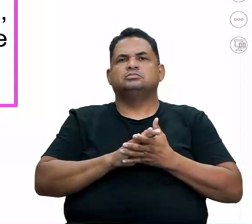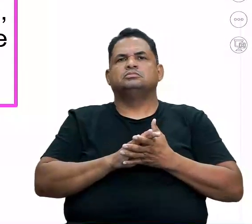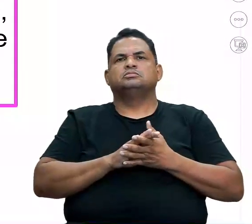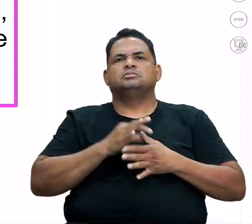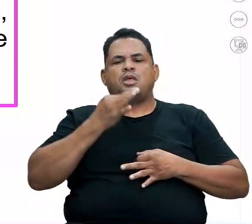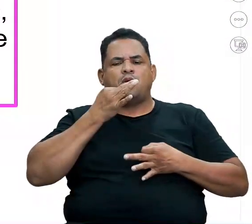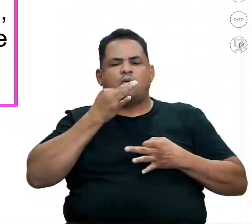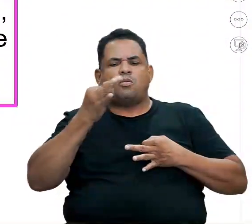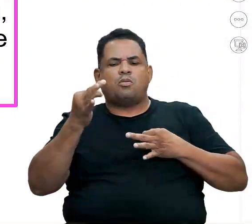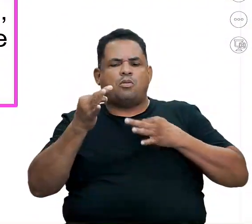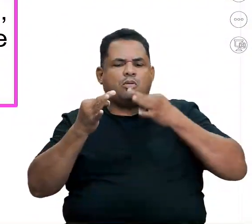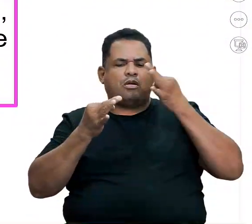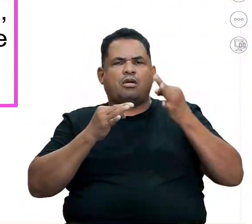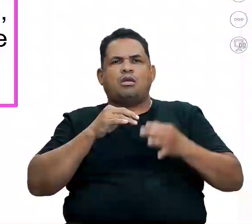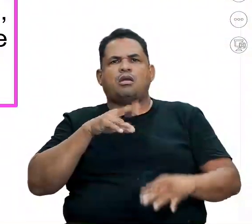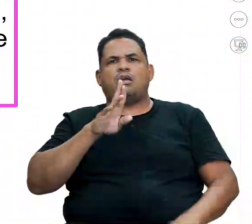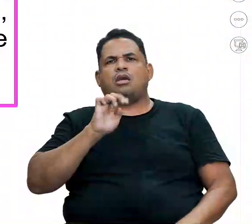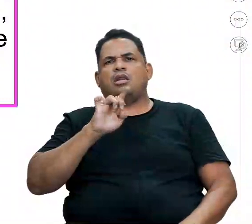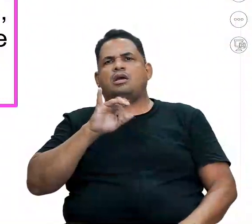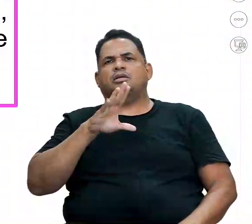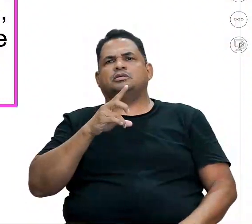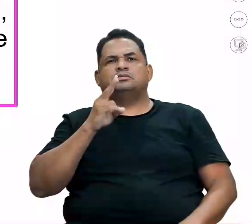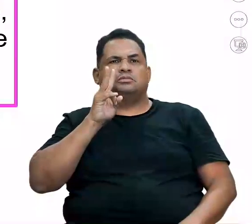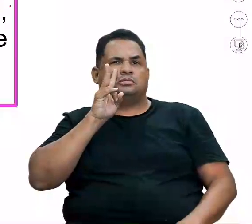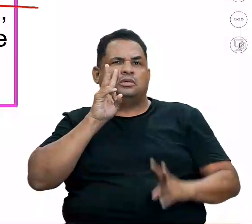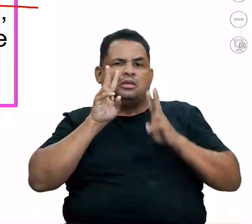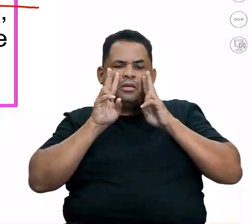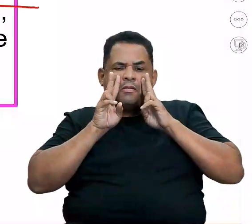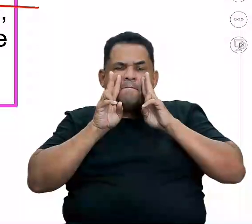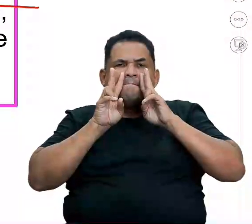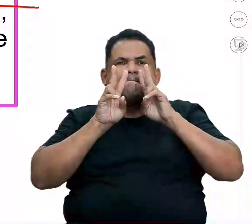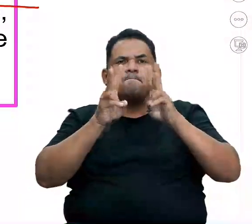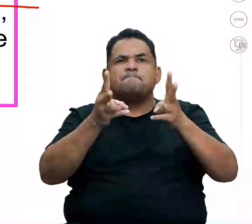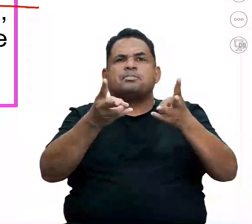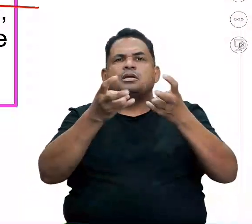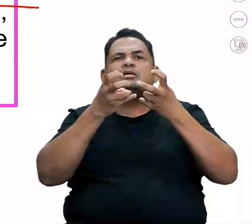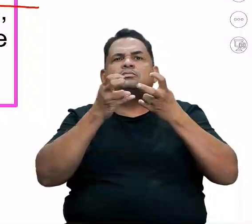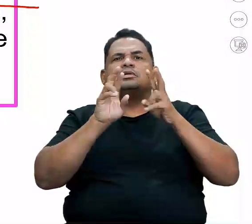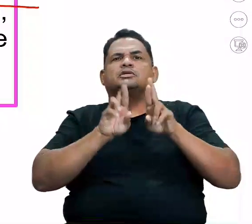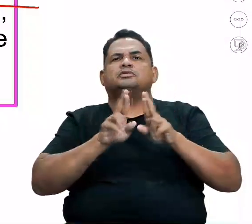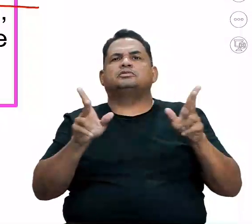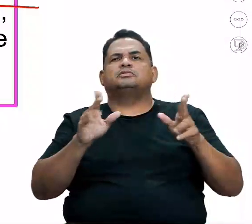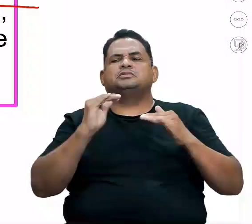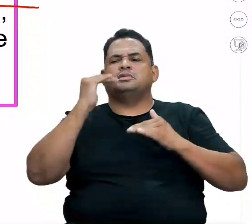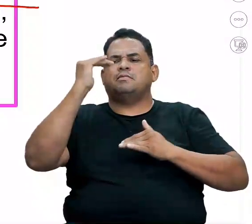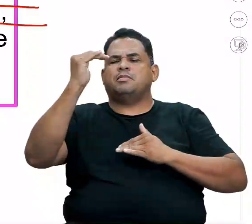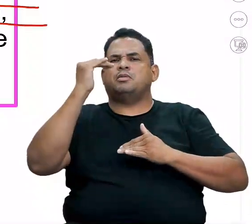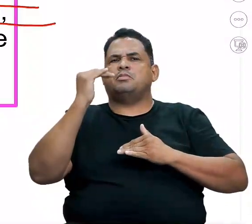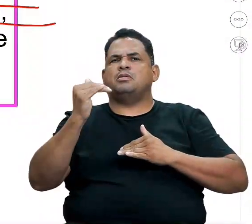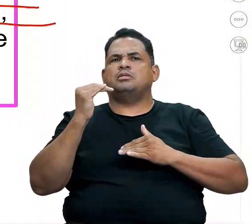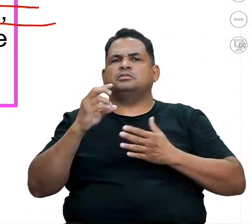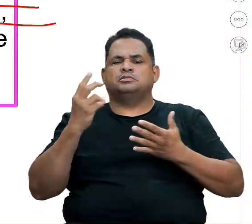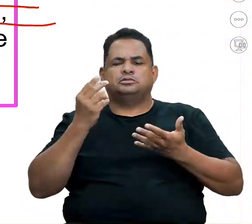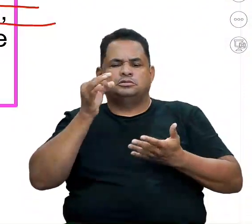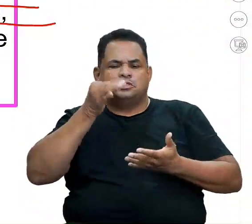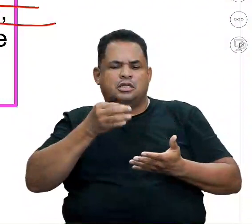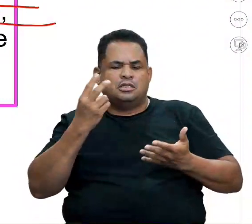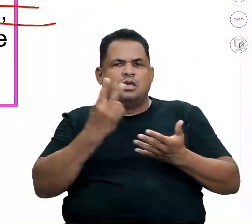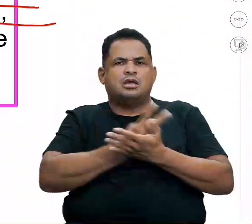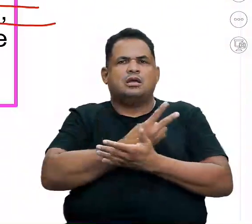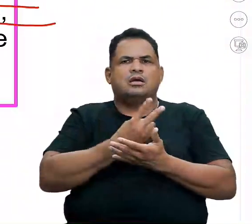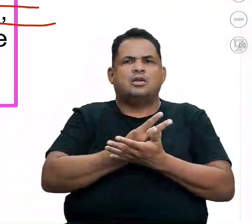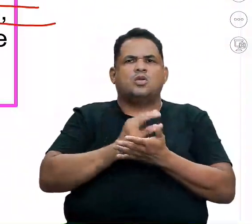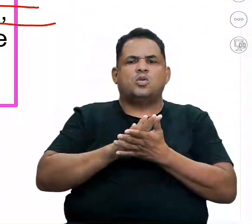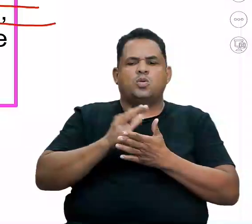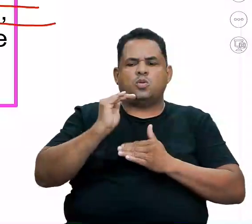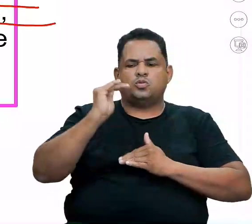Relativizar, portanto, é enxergar as diferenças não como hierarquias, questão de certo ou errado, ou inferior,